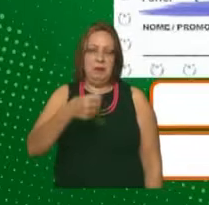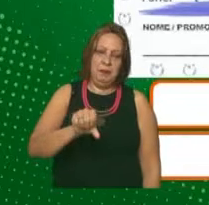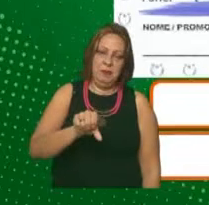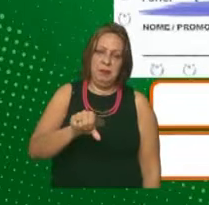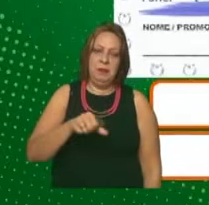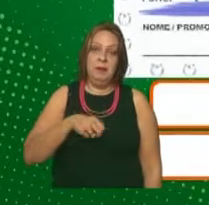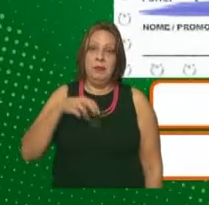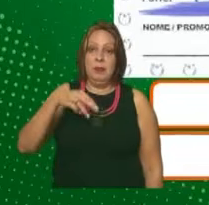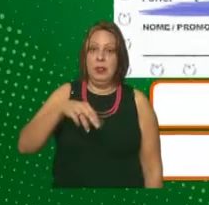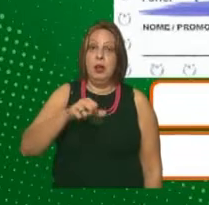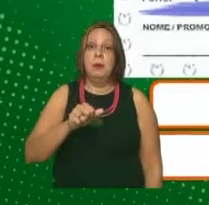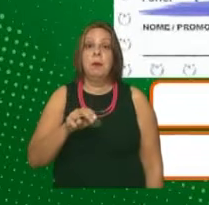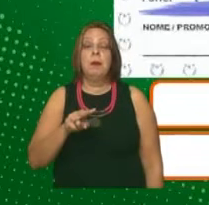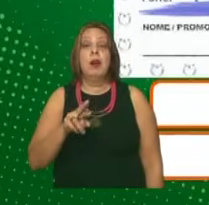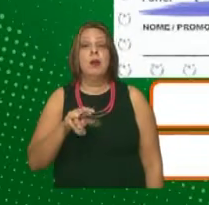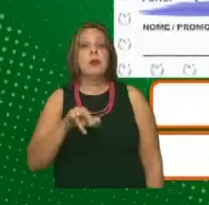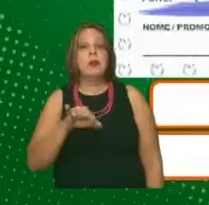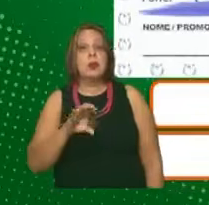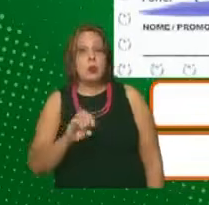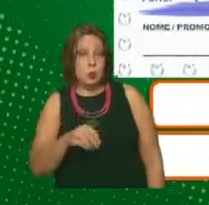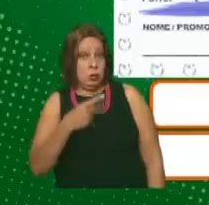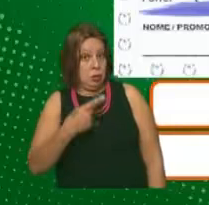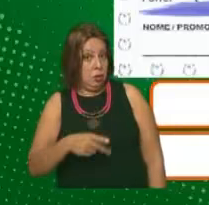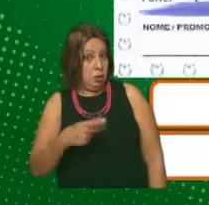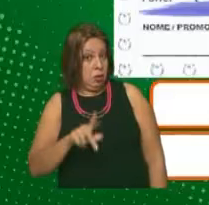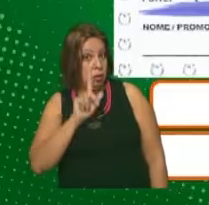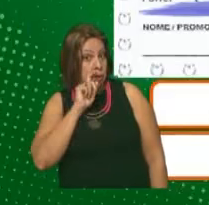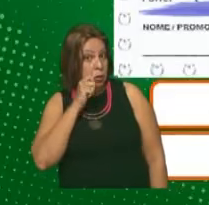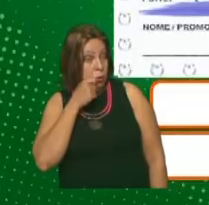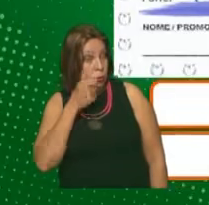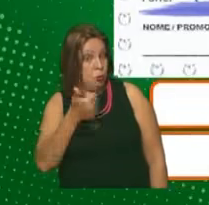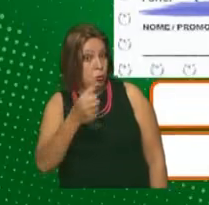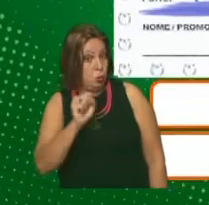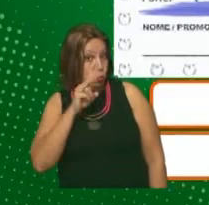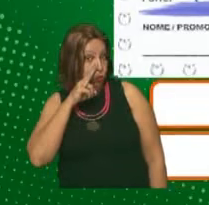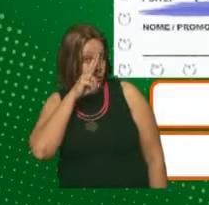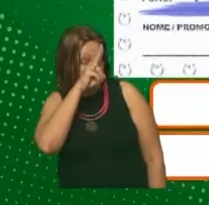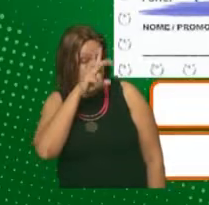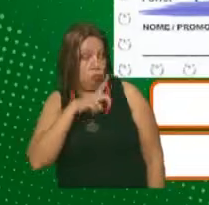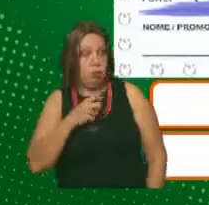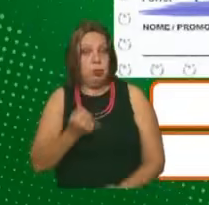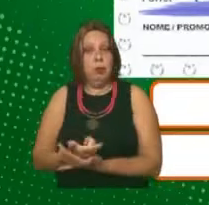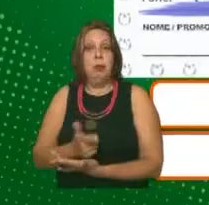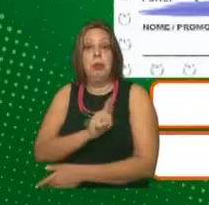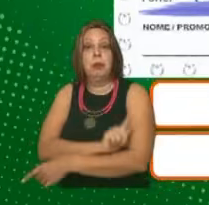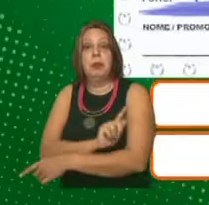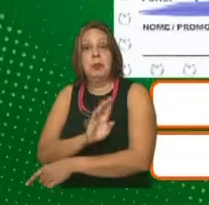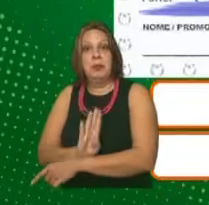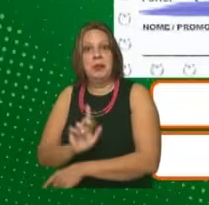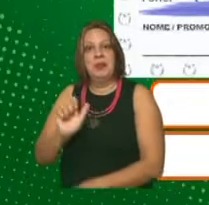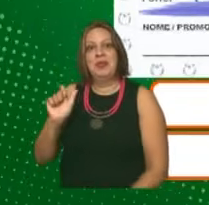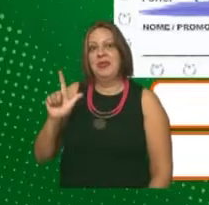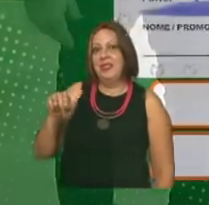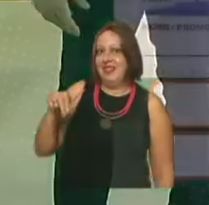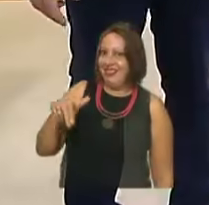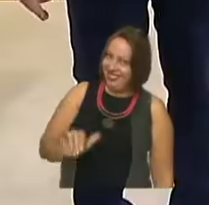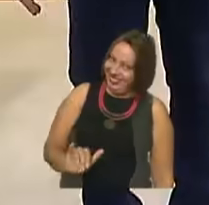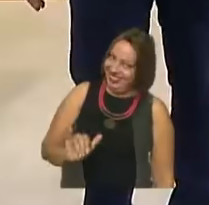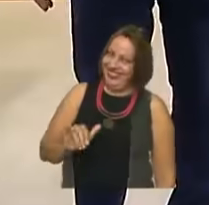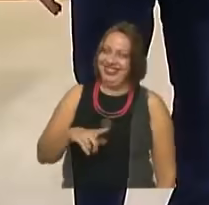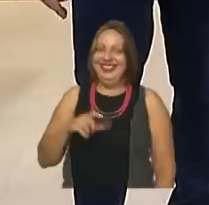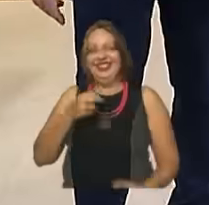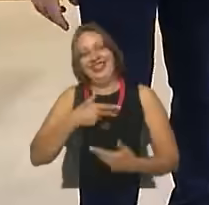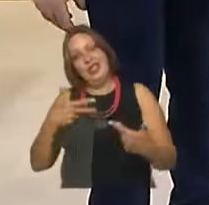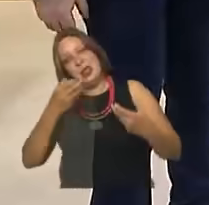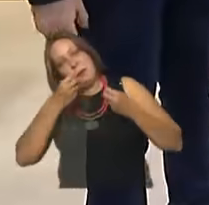178819, Maurício Bispo dos Santos, aqui de Aracaju, 18 do Forte ao bairro, adquiriu com a Alane no G Barbosa Santos Dumont. E